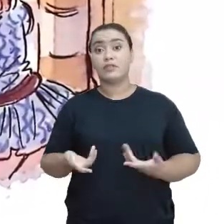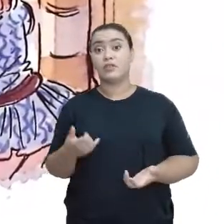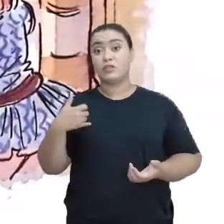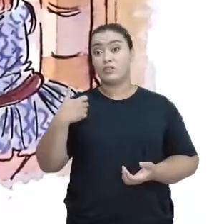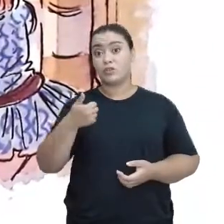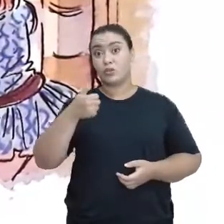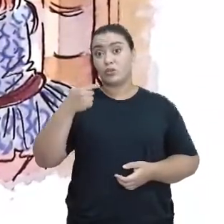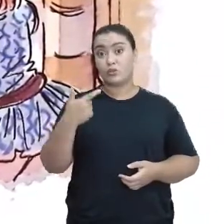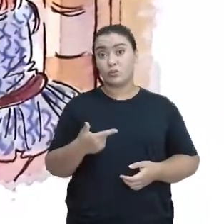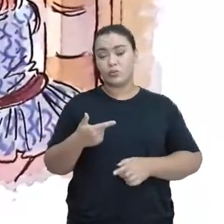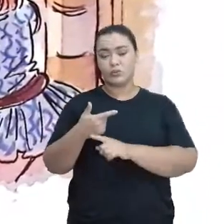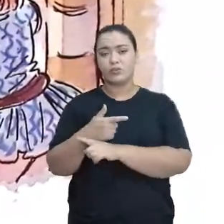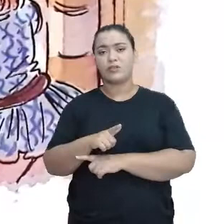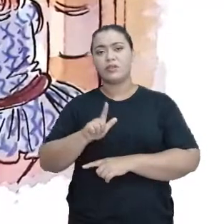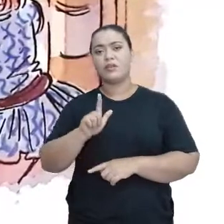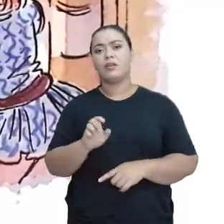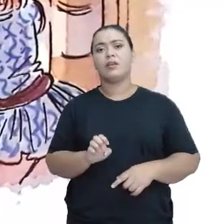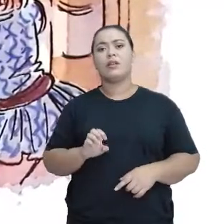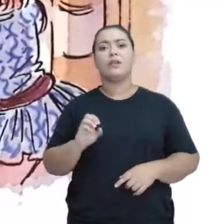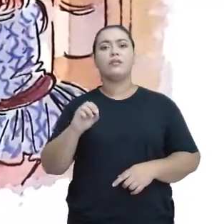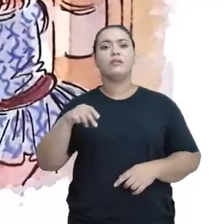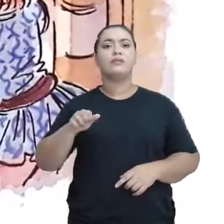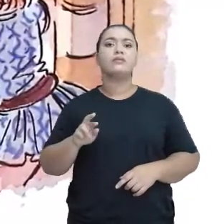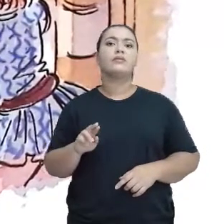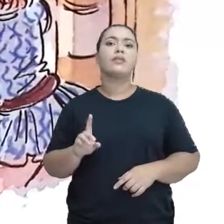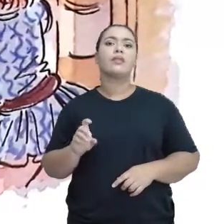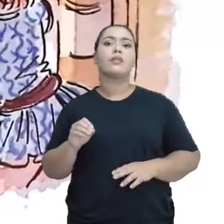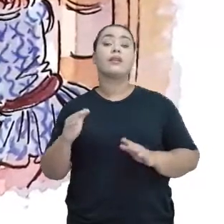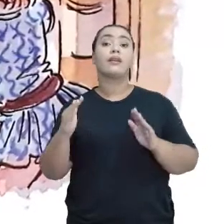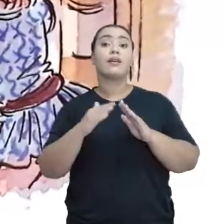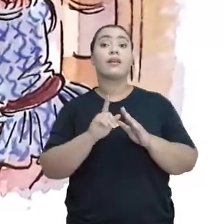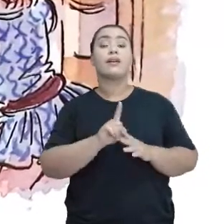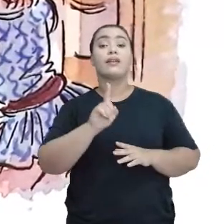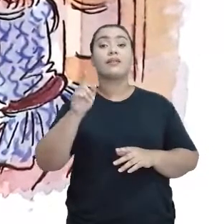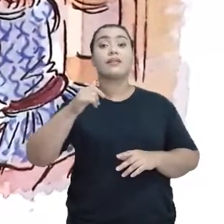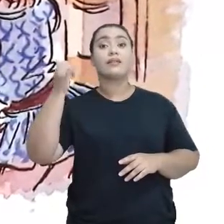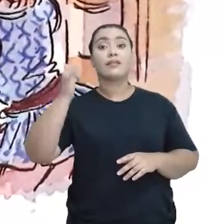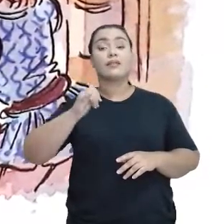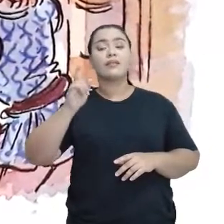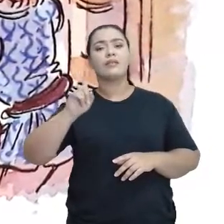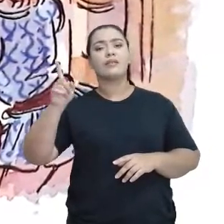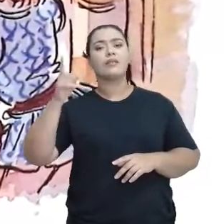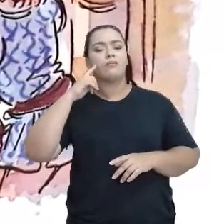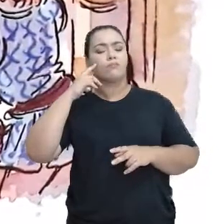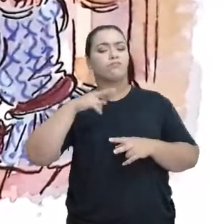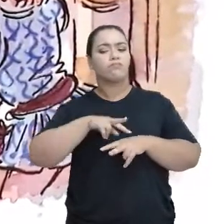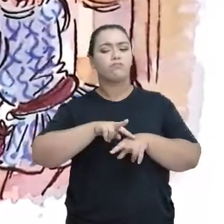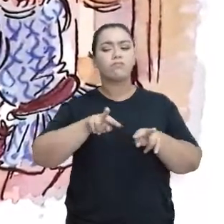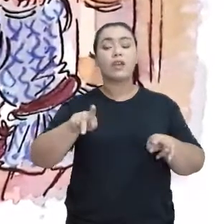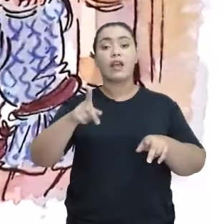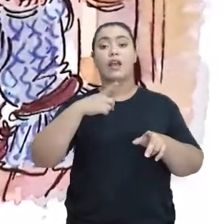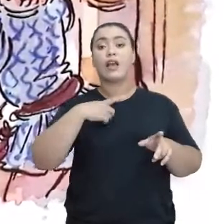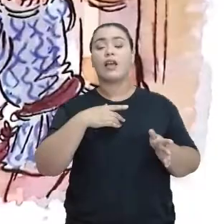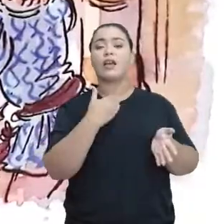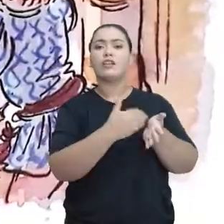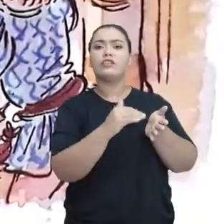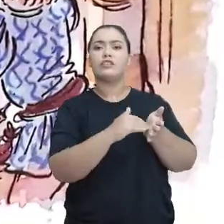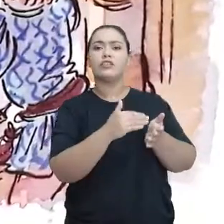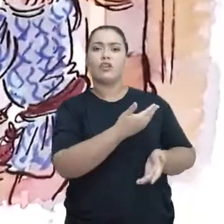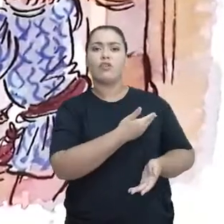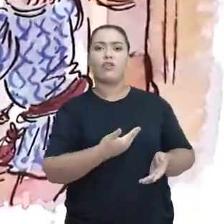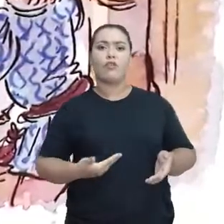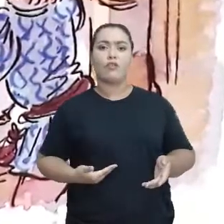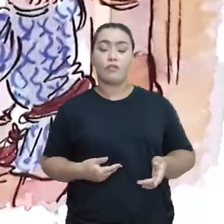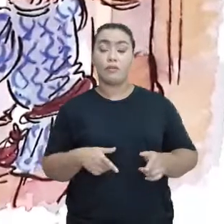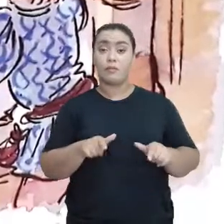de idade, Leonardo foi morar com seu pai em Florença, em uma casa de onde se via os escritórios do governo em que seu